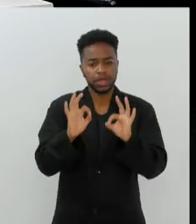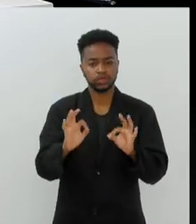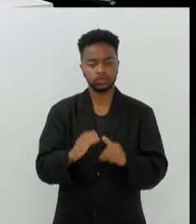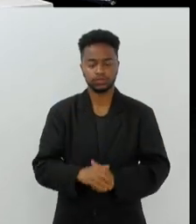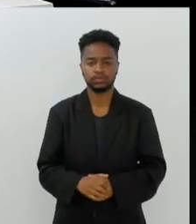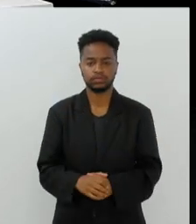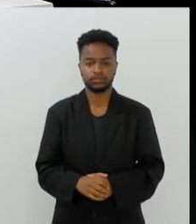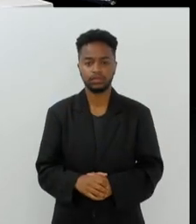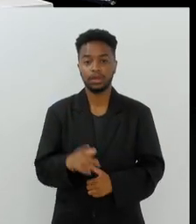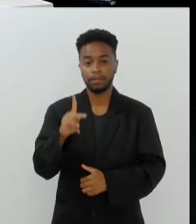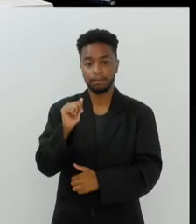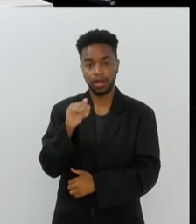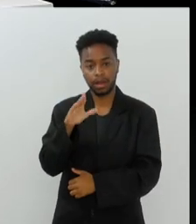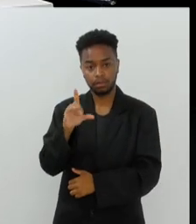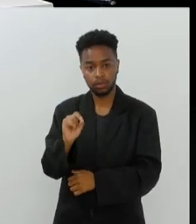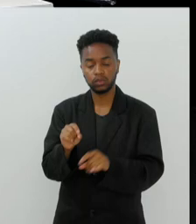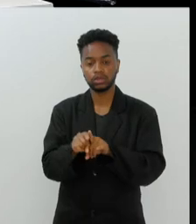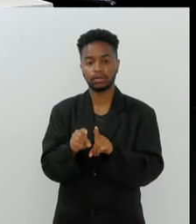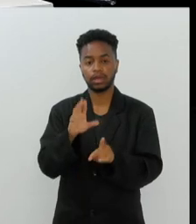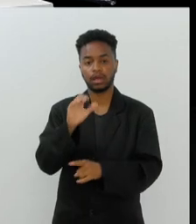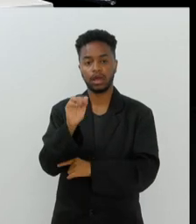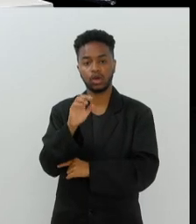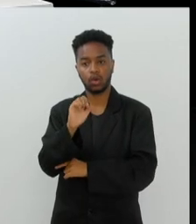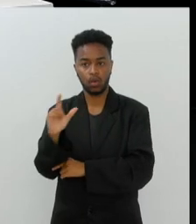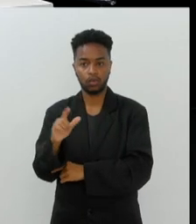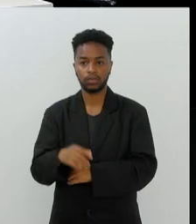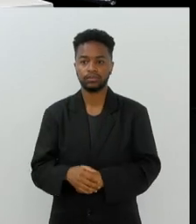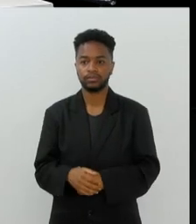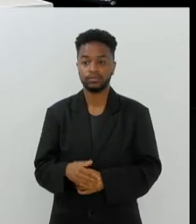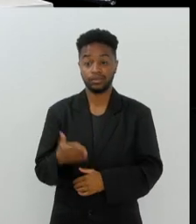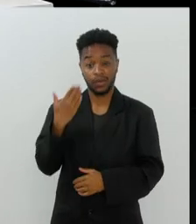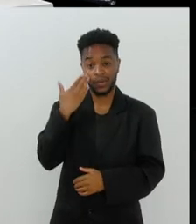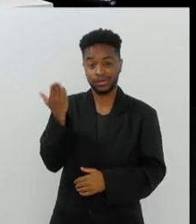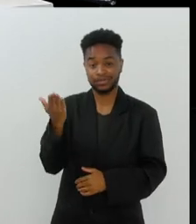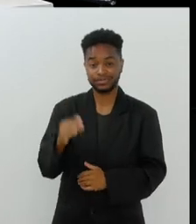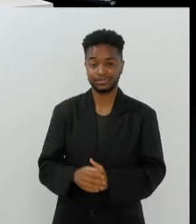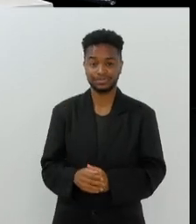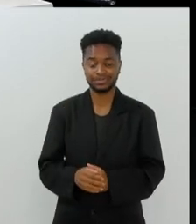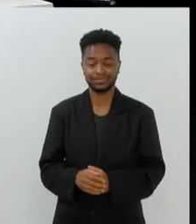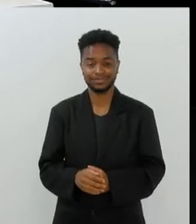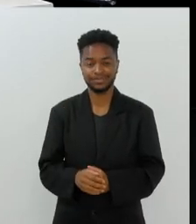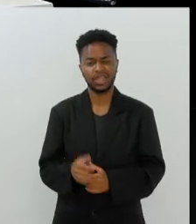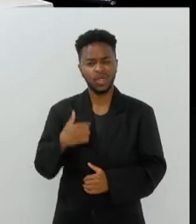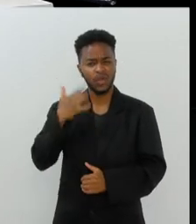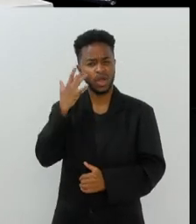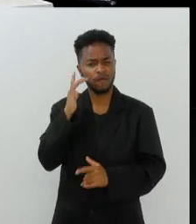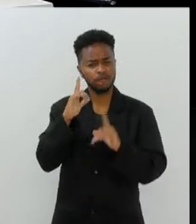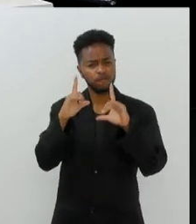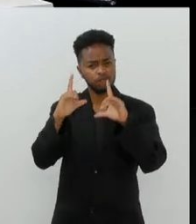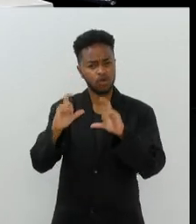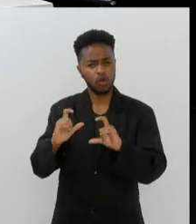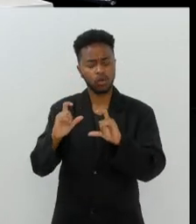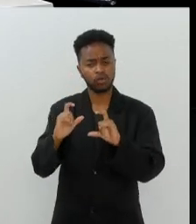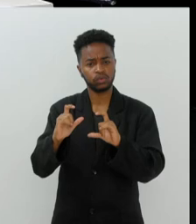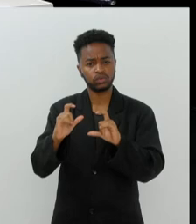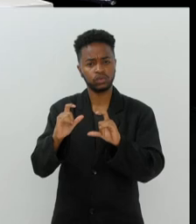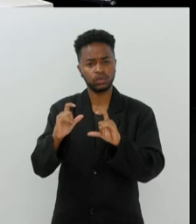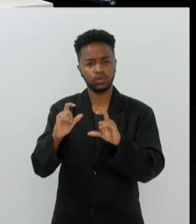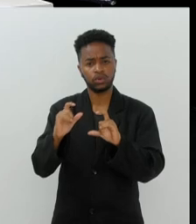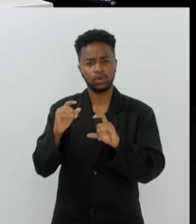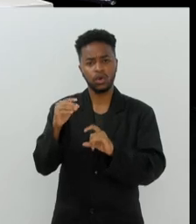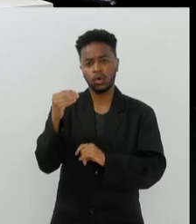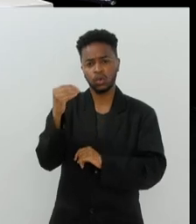Ele é maravilhoso. Pablo, Carol, todo mundo. E aí? Gente. Isso, acho que foi uma foto que